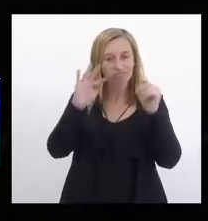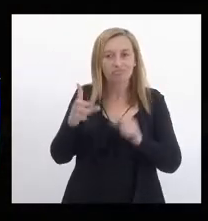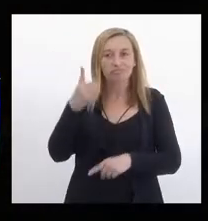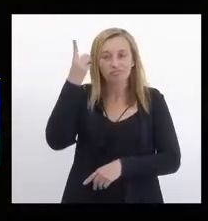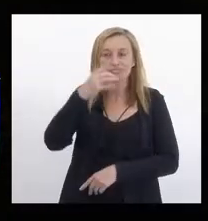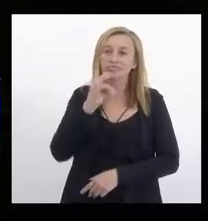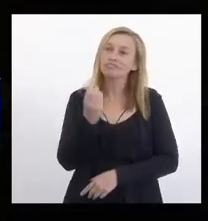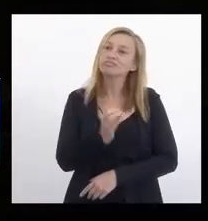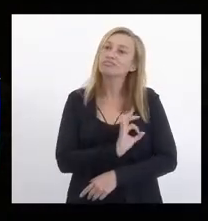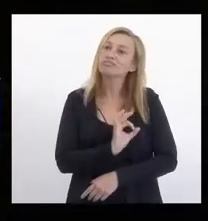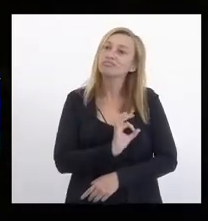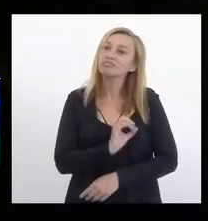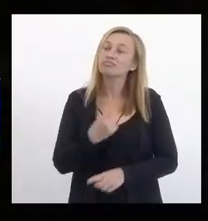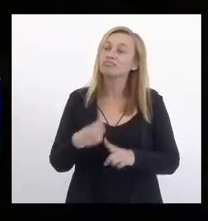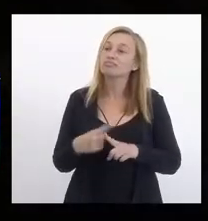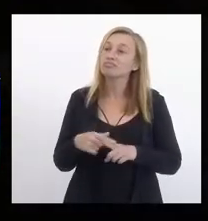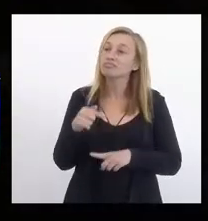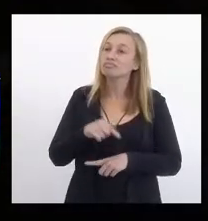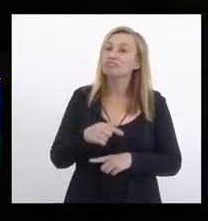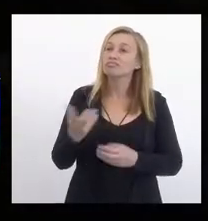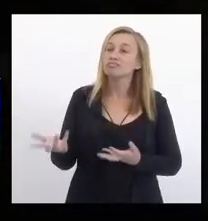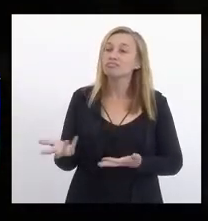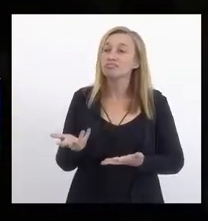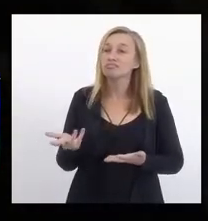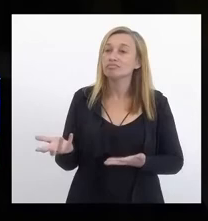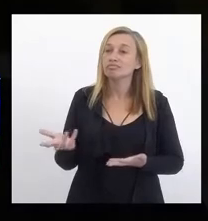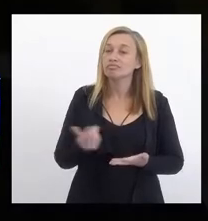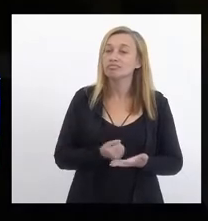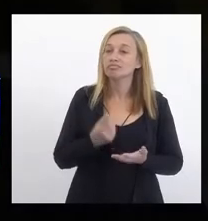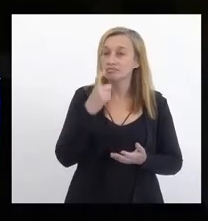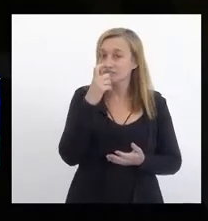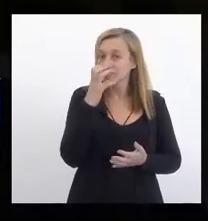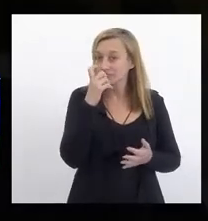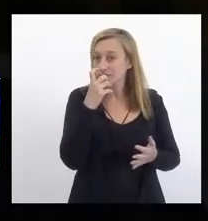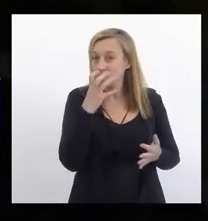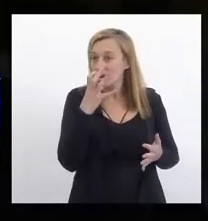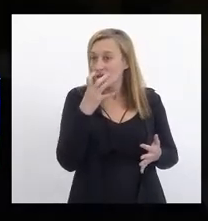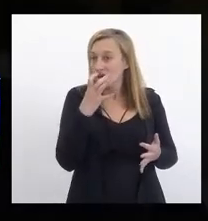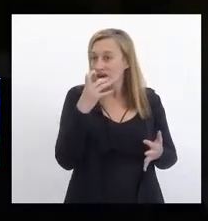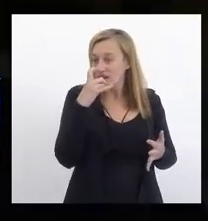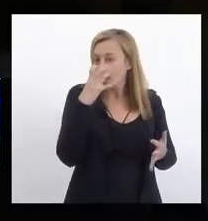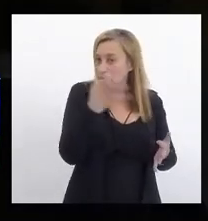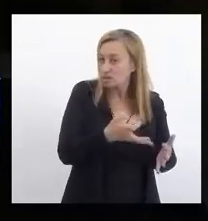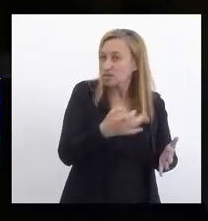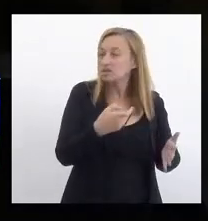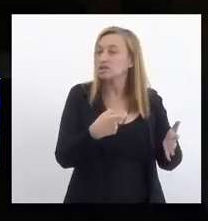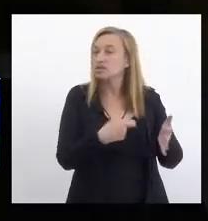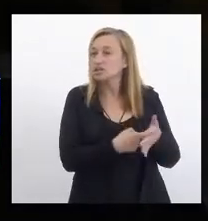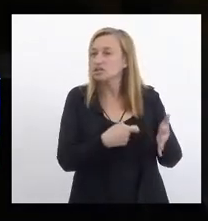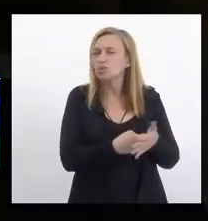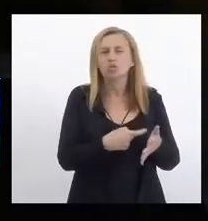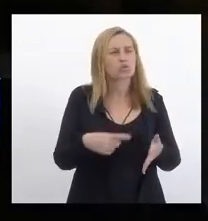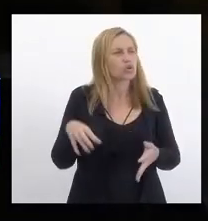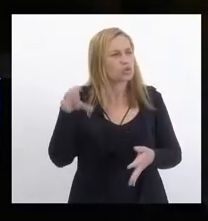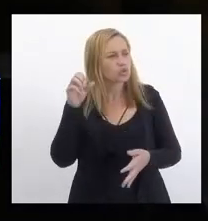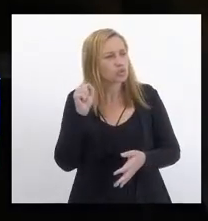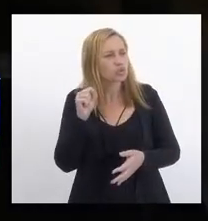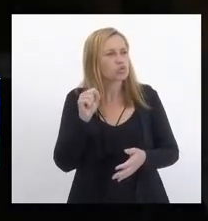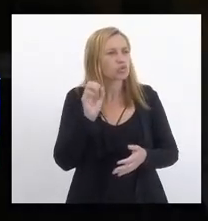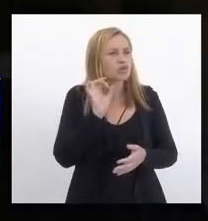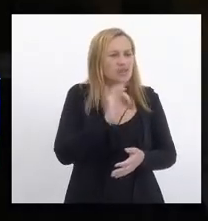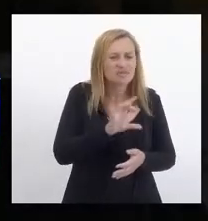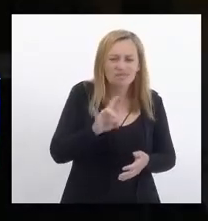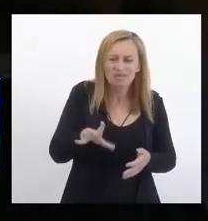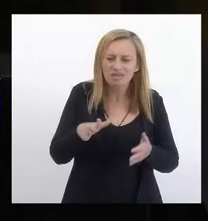Rocha, porque aqui, quando nós recebemos denúncias, quando eu escuto cada áudio, vejo cada